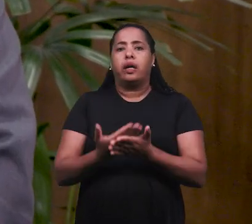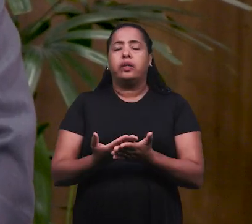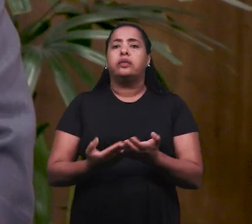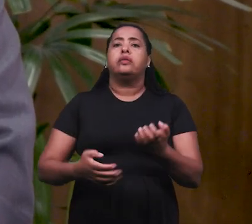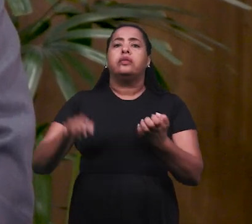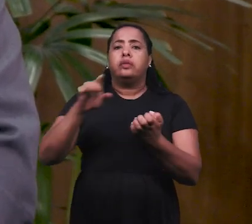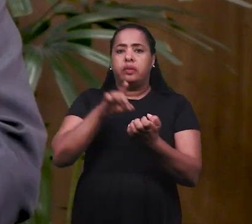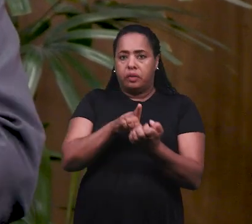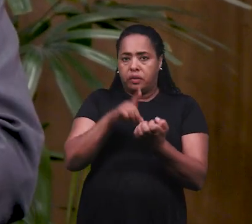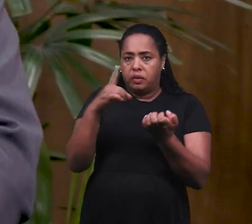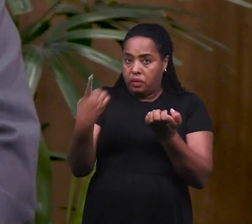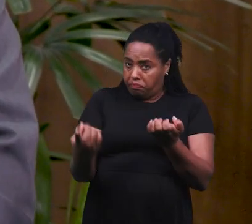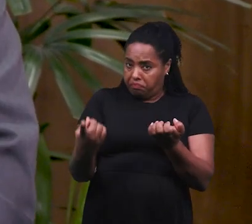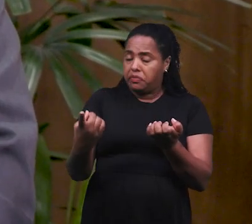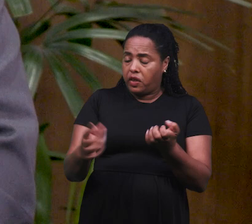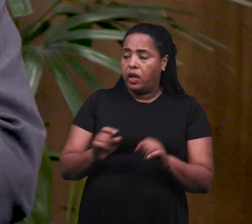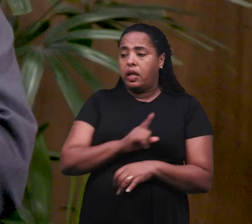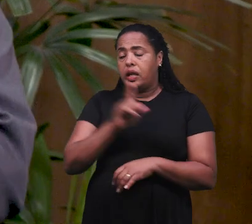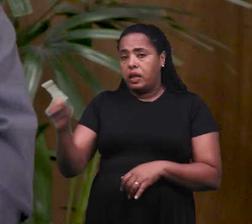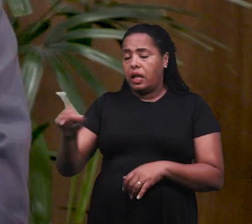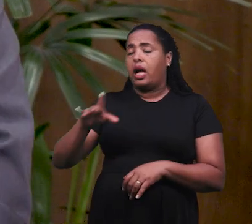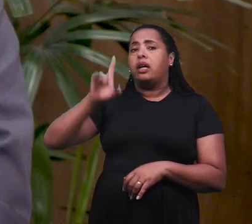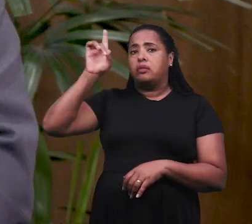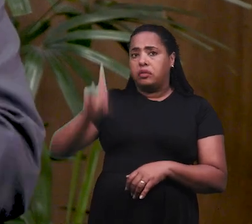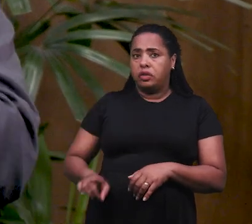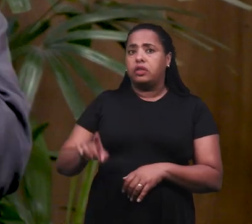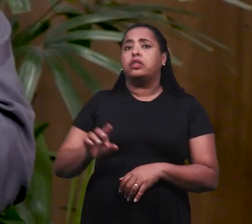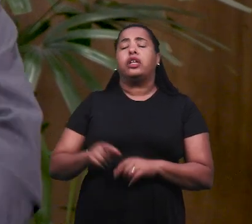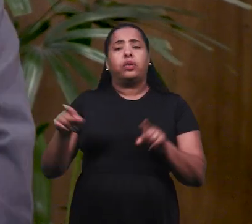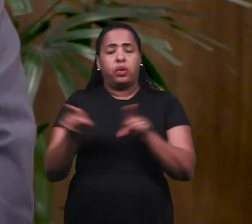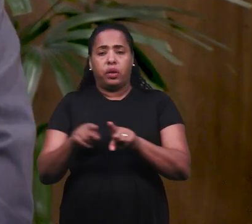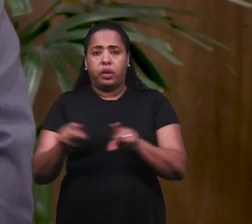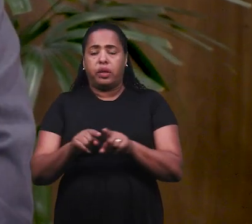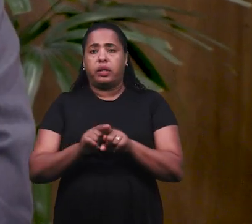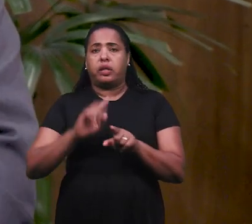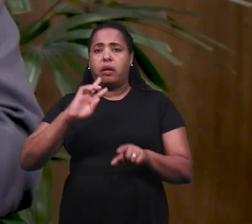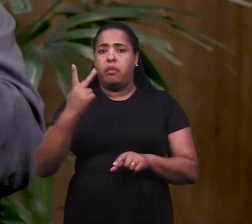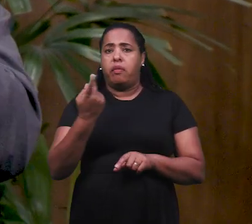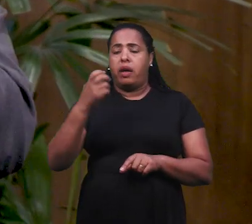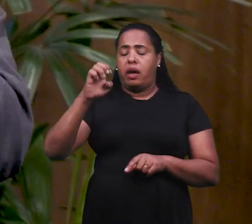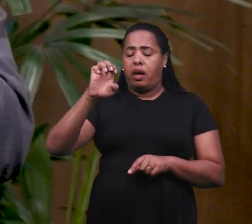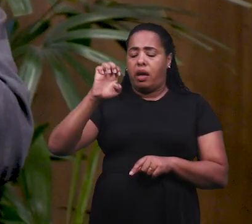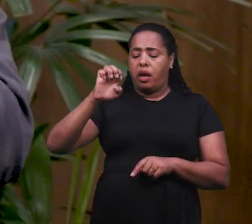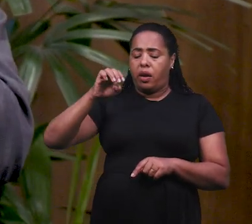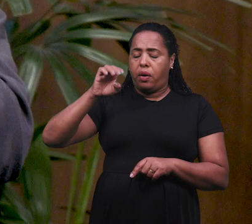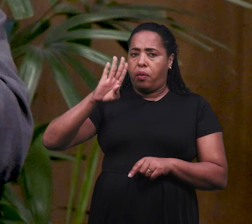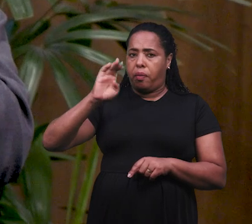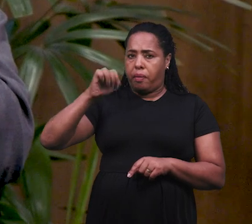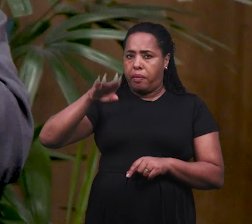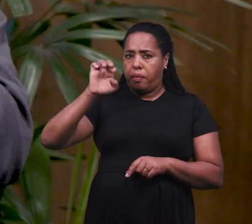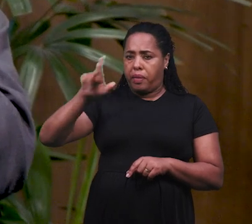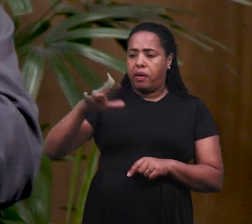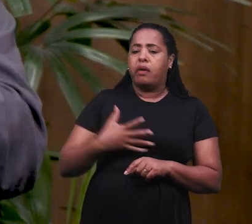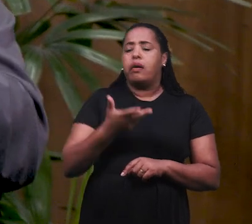especialmente, inclusive o diretor Helber, né? Uhum. Esteve conosco aqui falando sobre a escola. Aproveito para convidar todos que